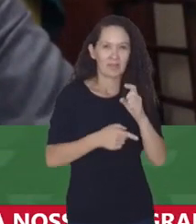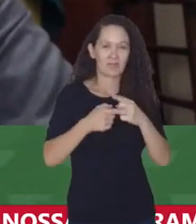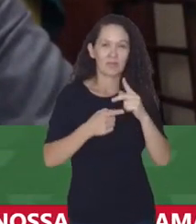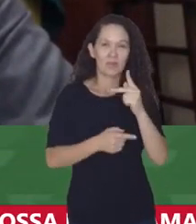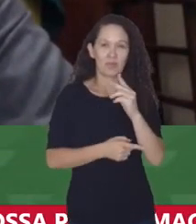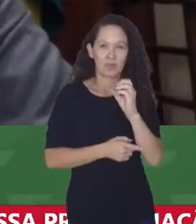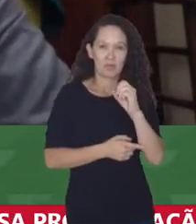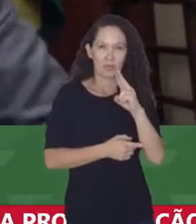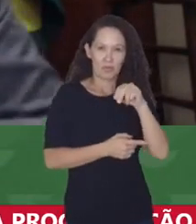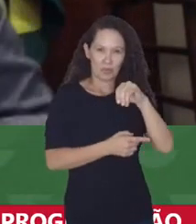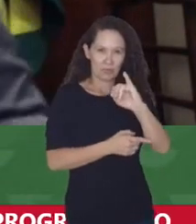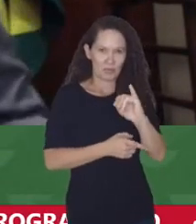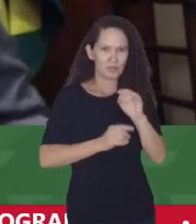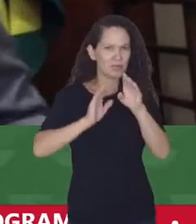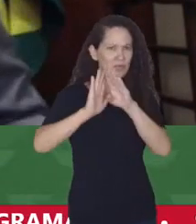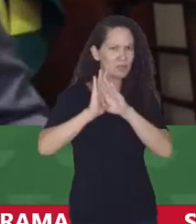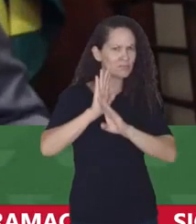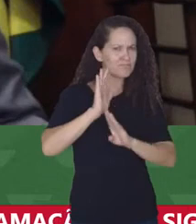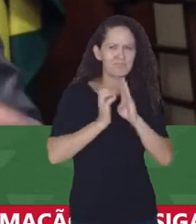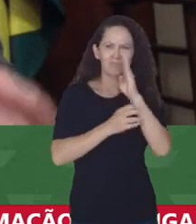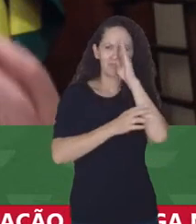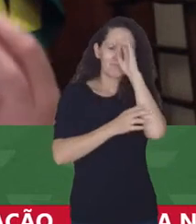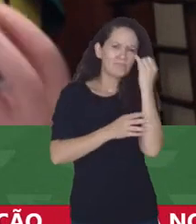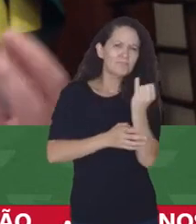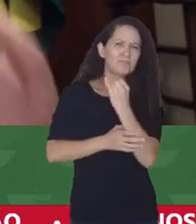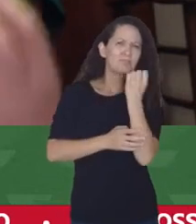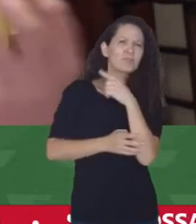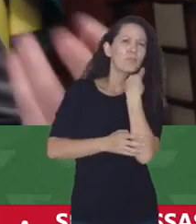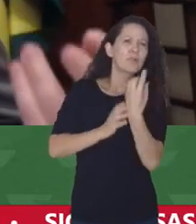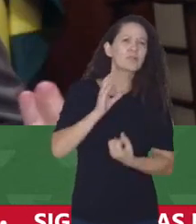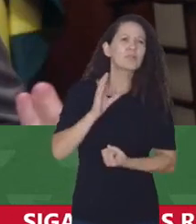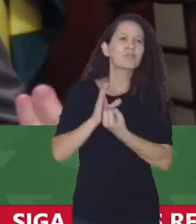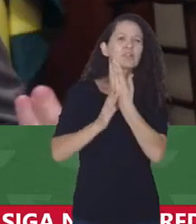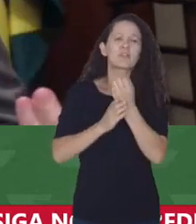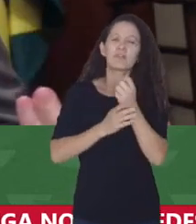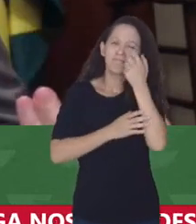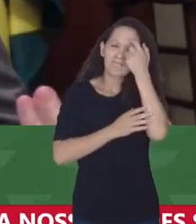programas que são fundamentais para a gente criar